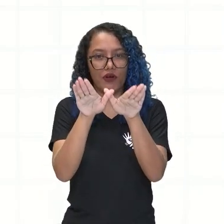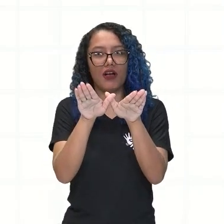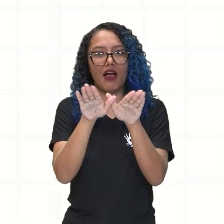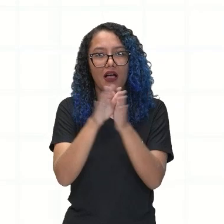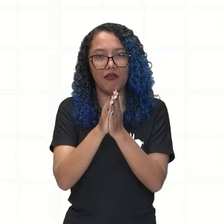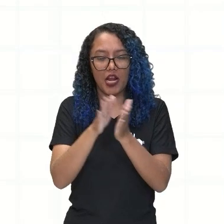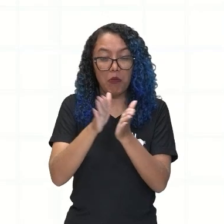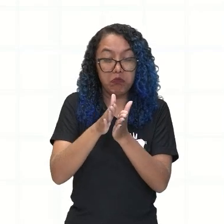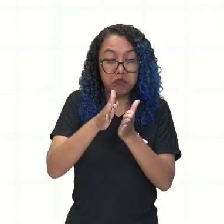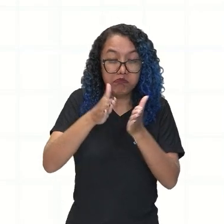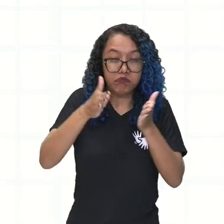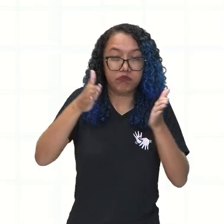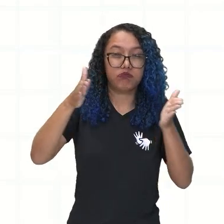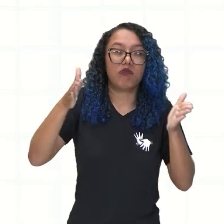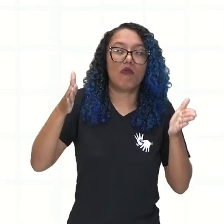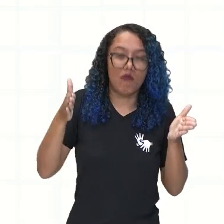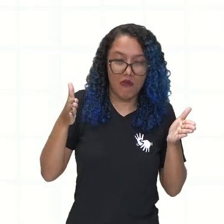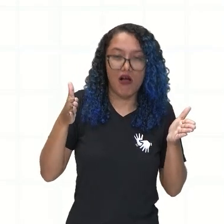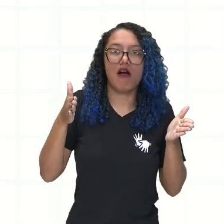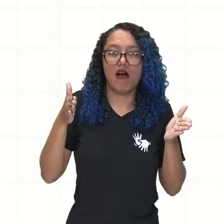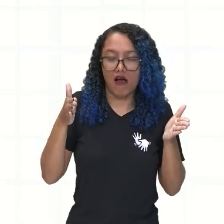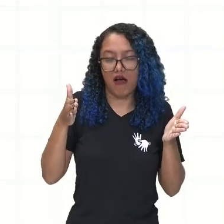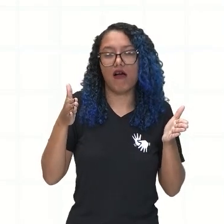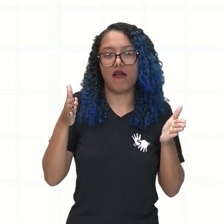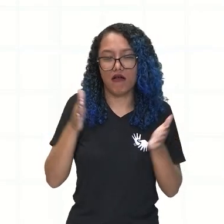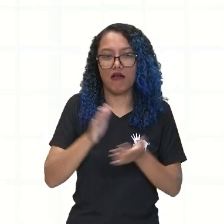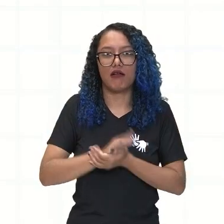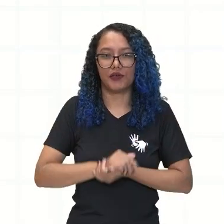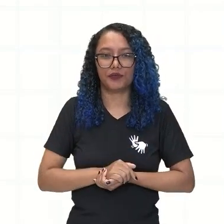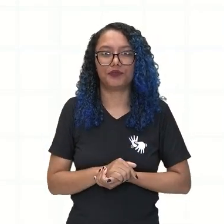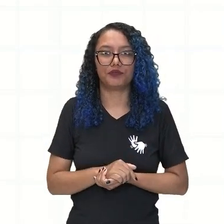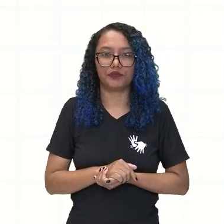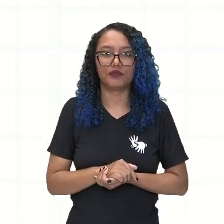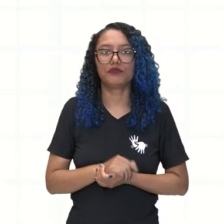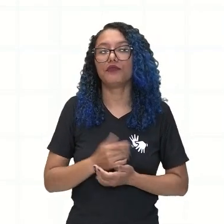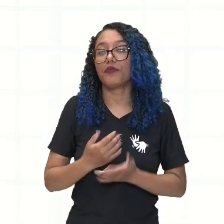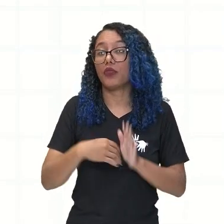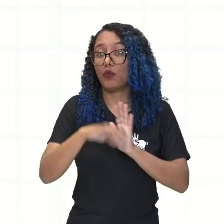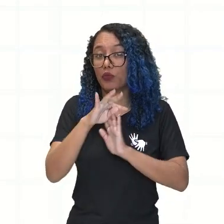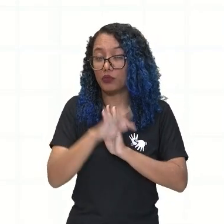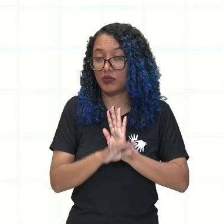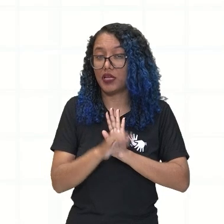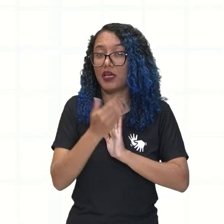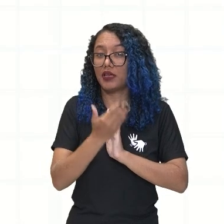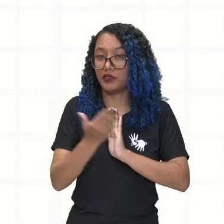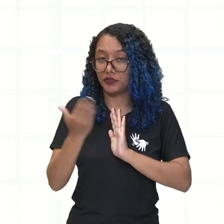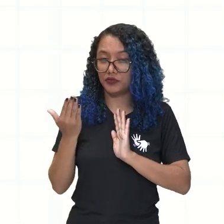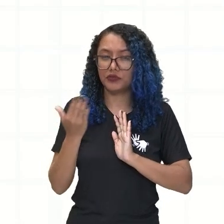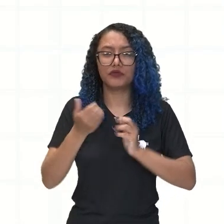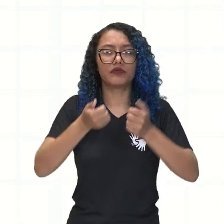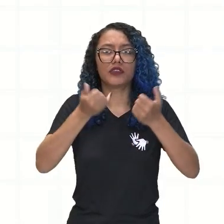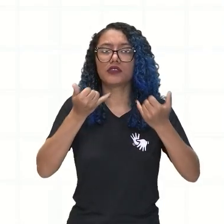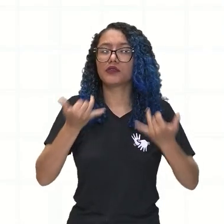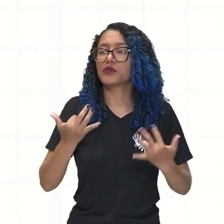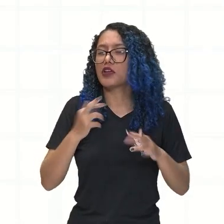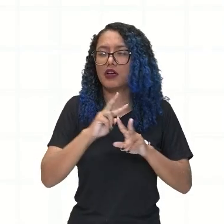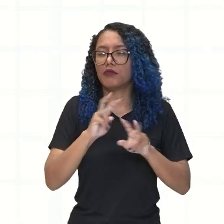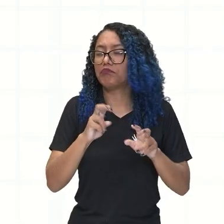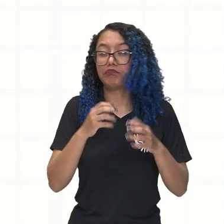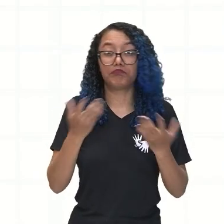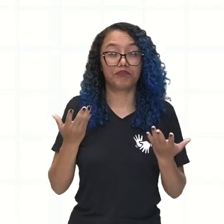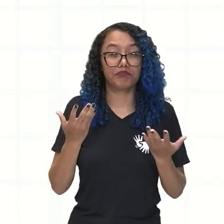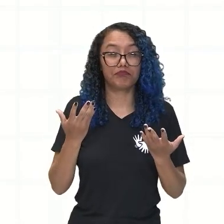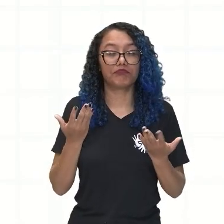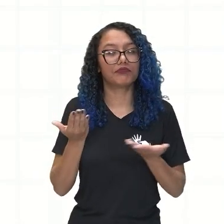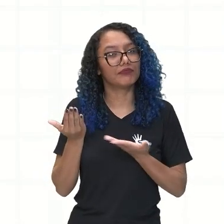né? Como todos os dinossauros. Então, temos esse texto aqui que vai falar sobre esse